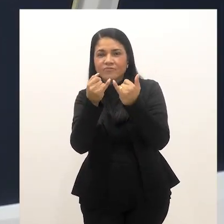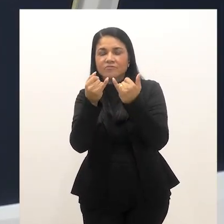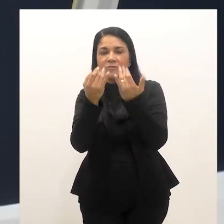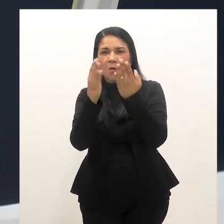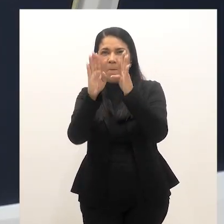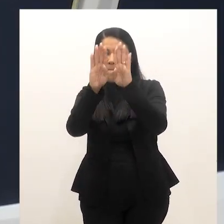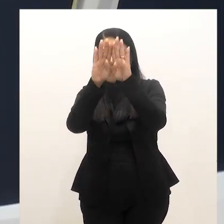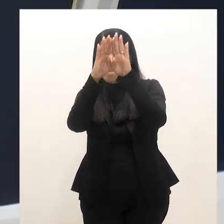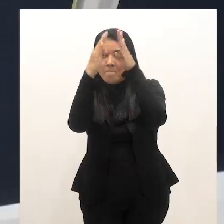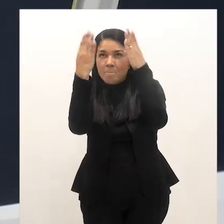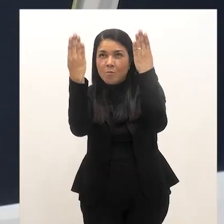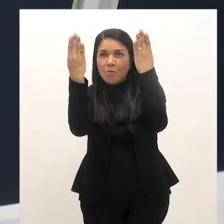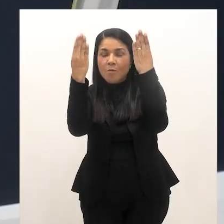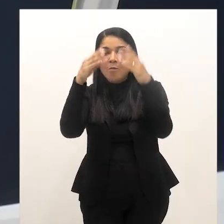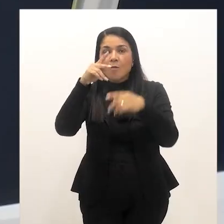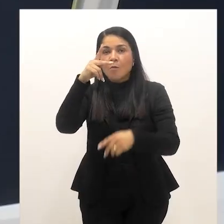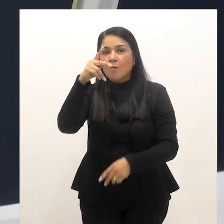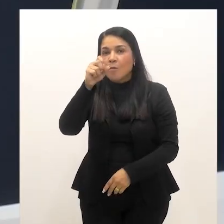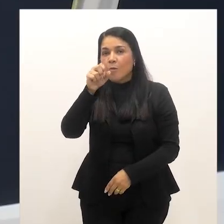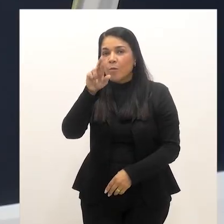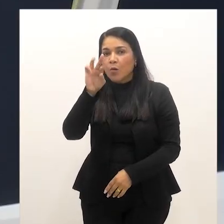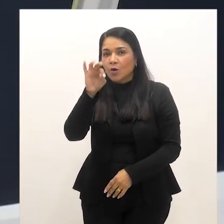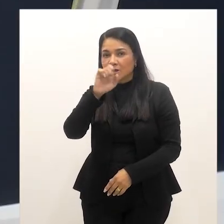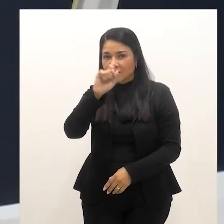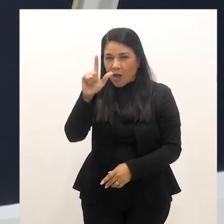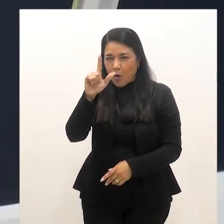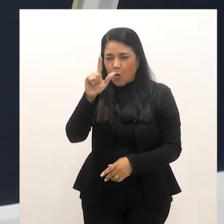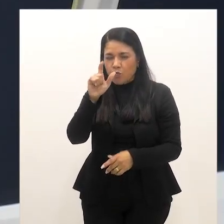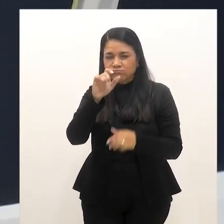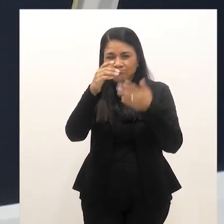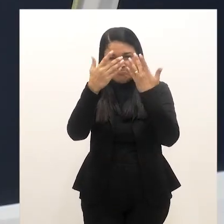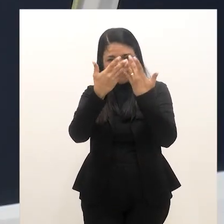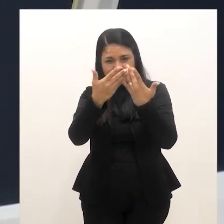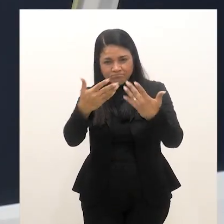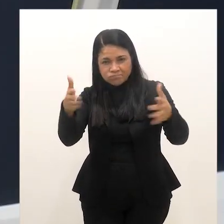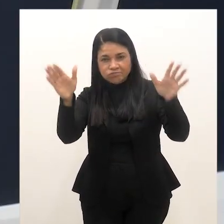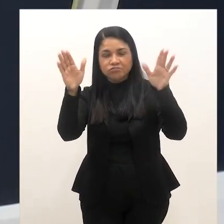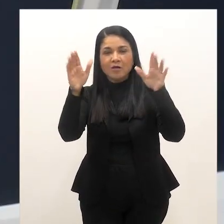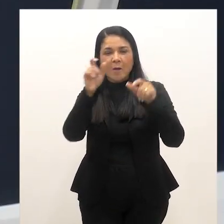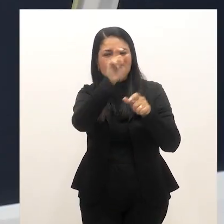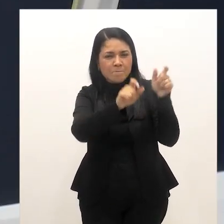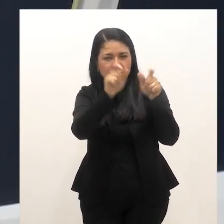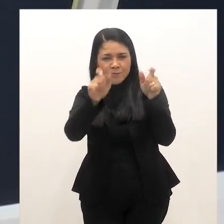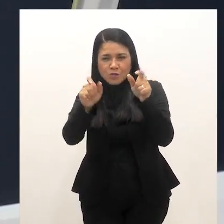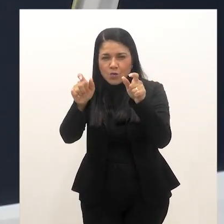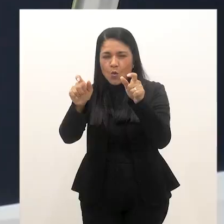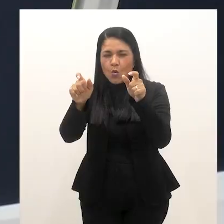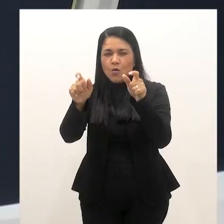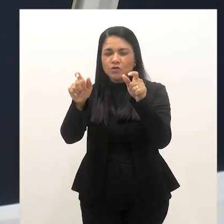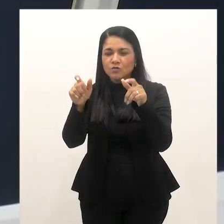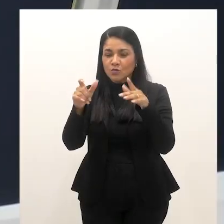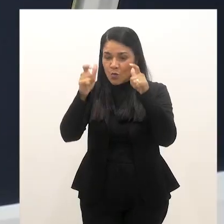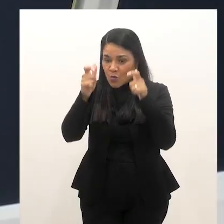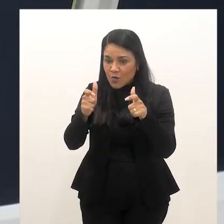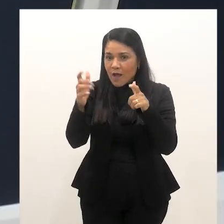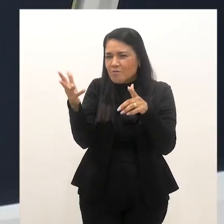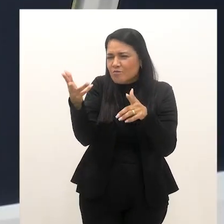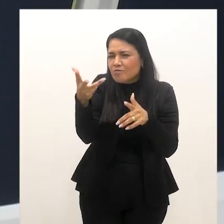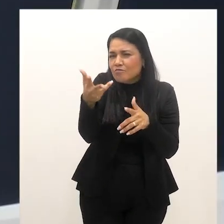nesse portal você vê pessoas num lugar assim bem bonito, iluminadas pelo